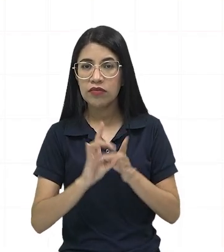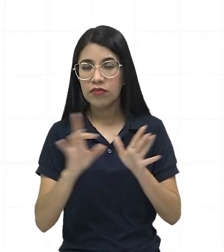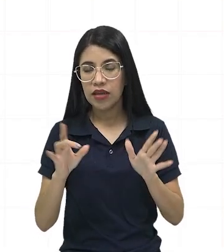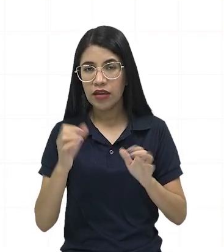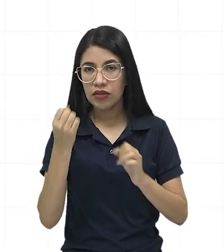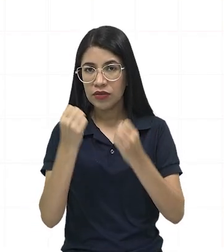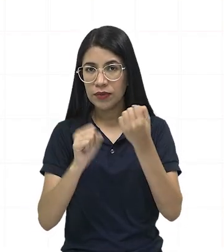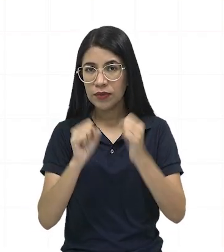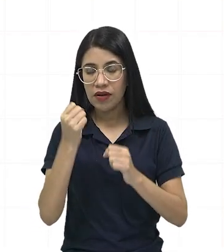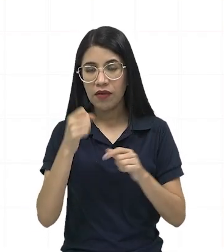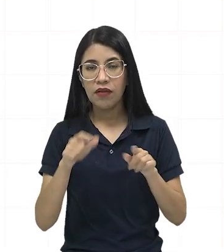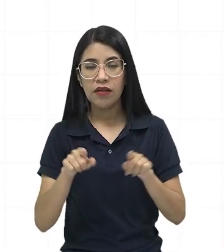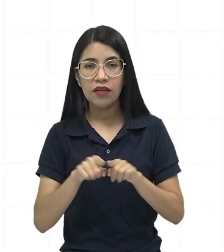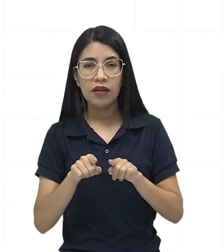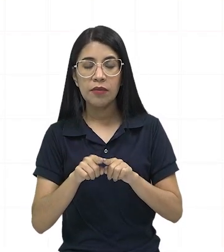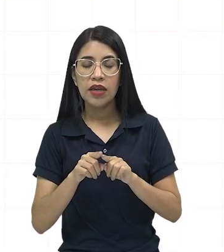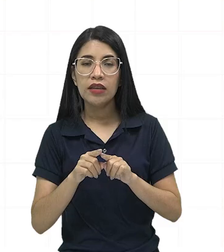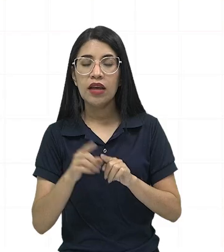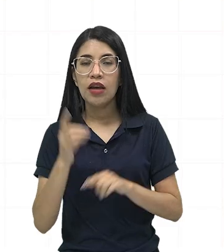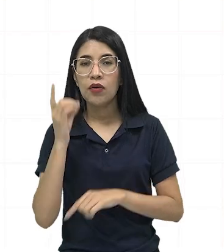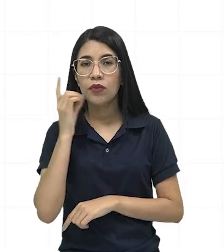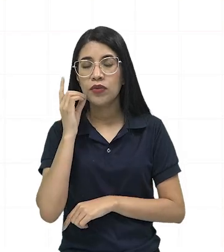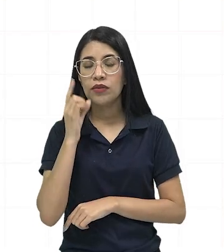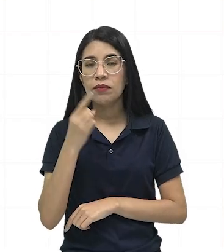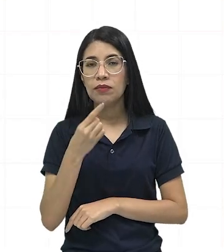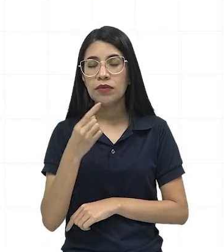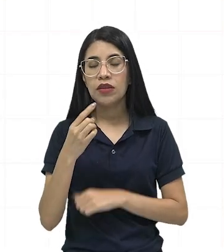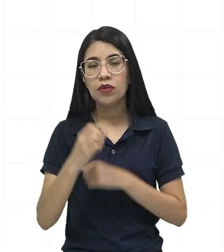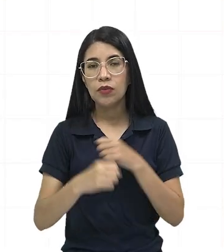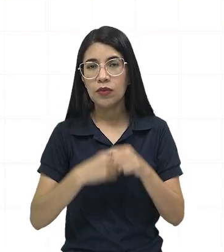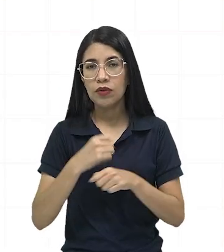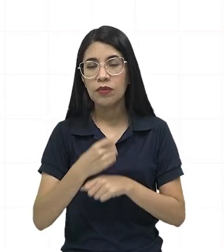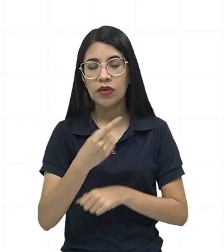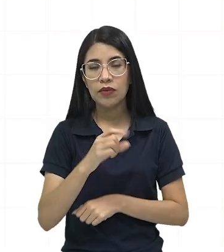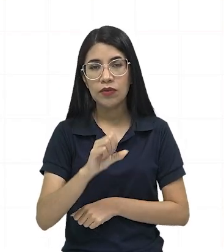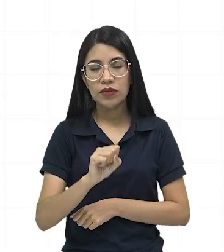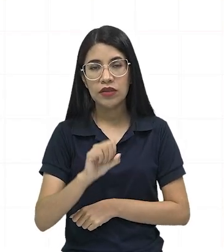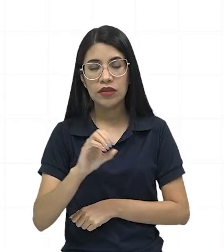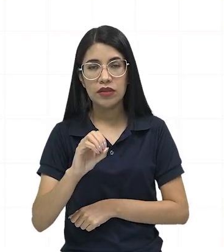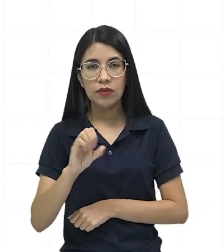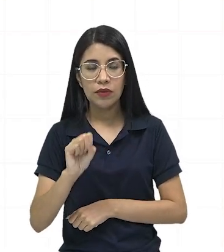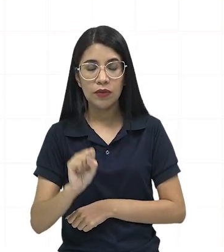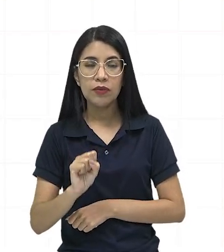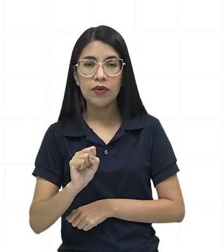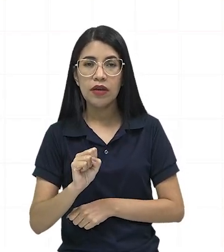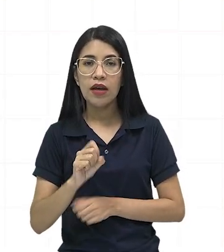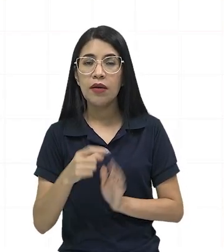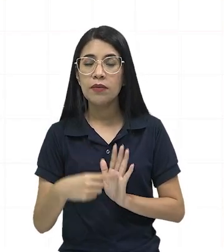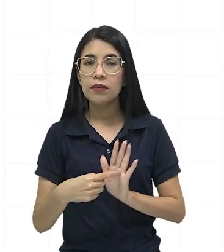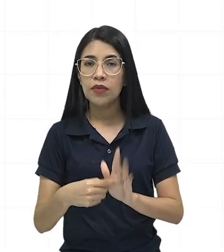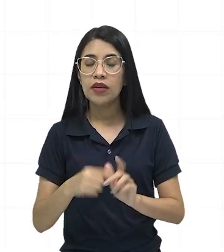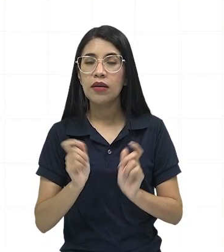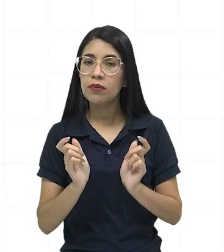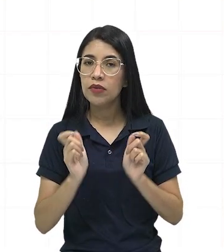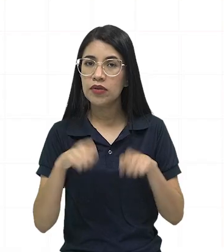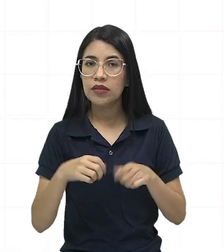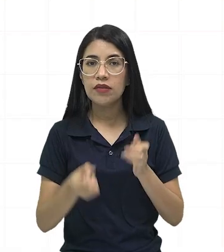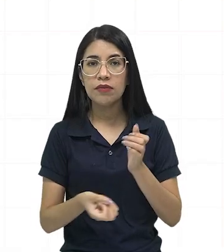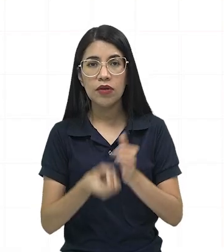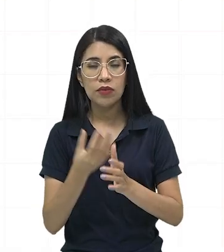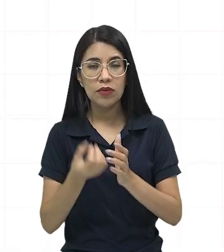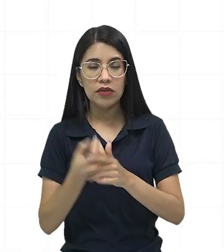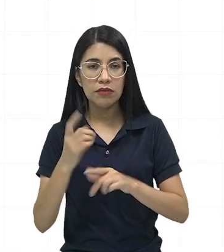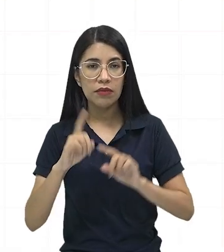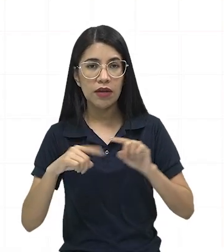liberdade industrial, também datado de 1808, né, vai declarar que nós seremos capazes, sim, de produzir